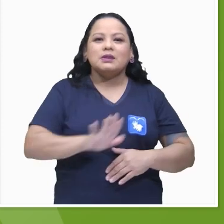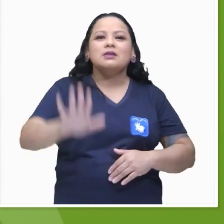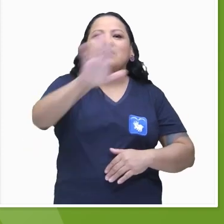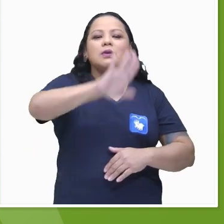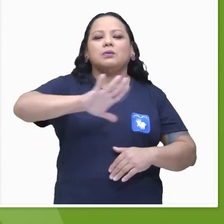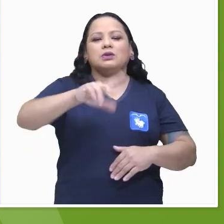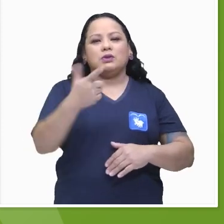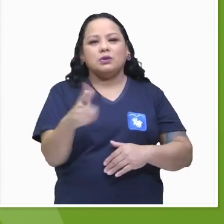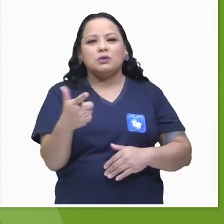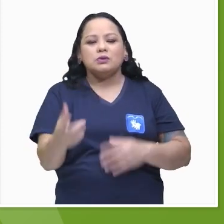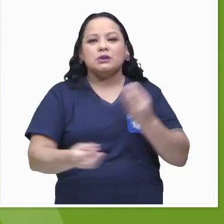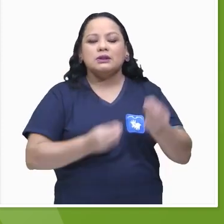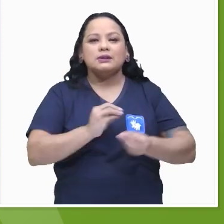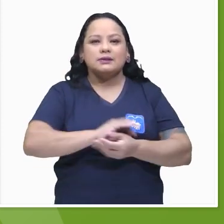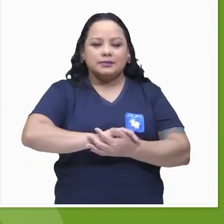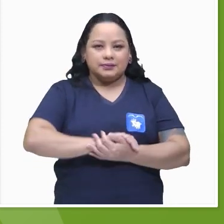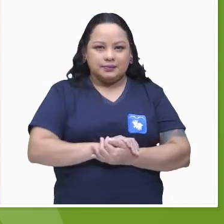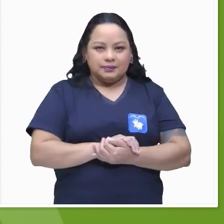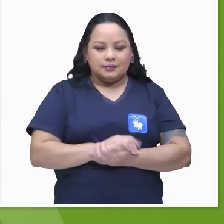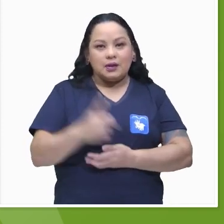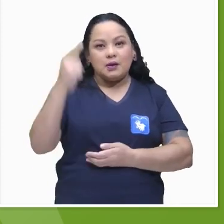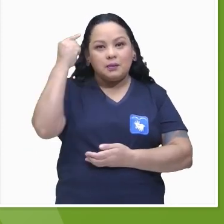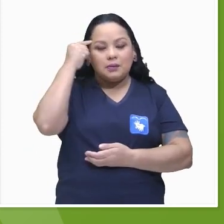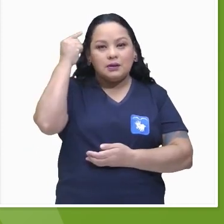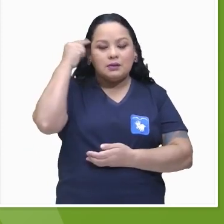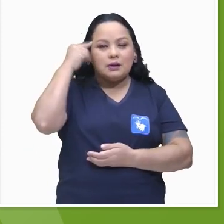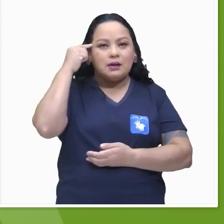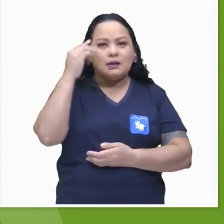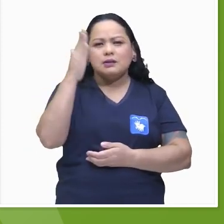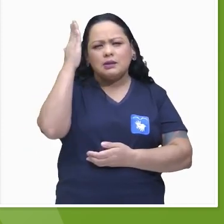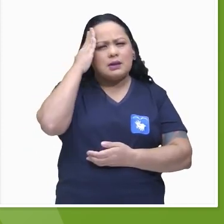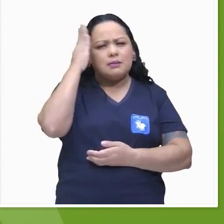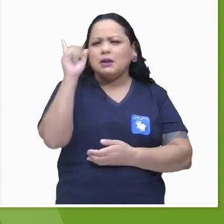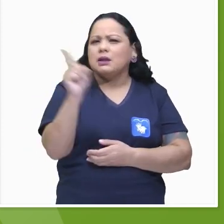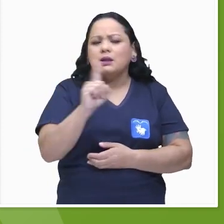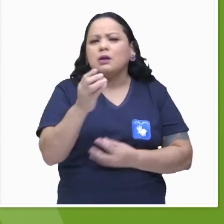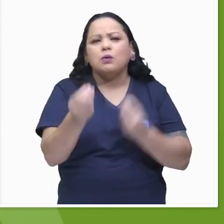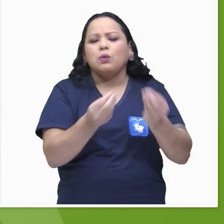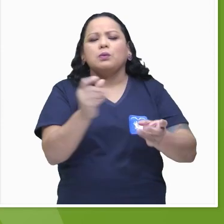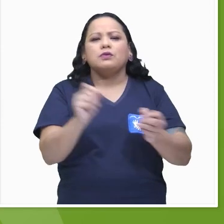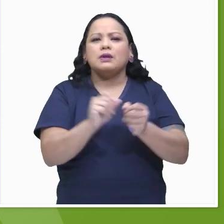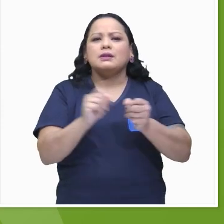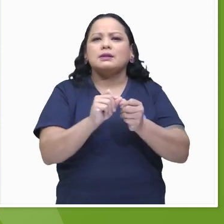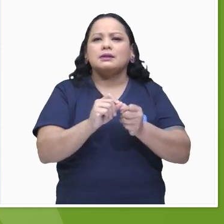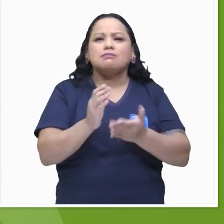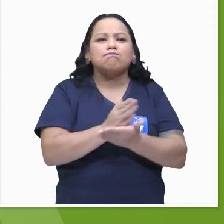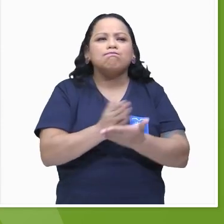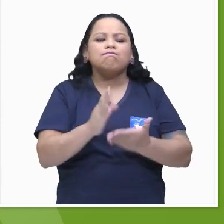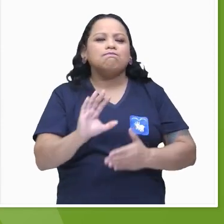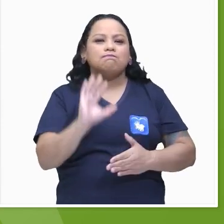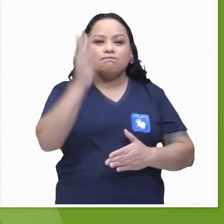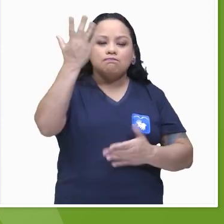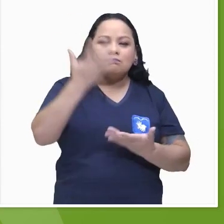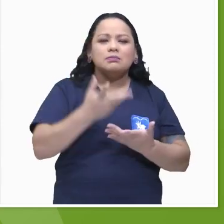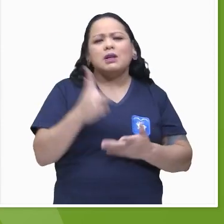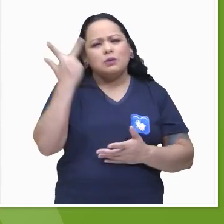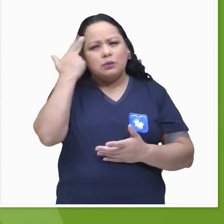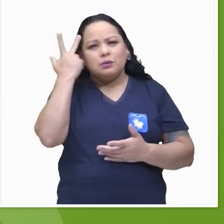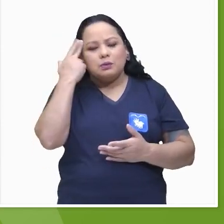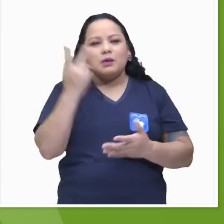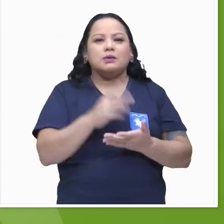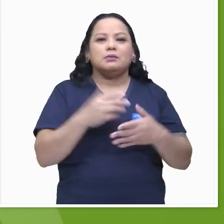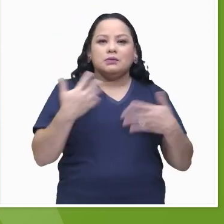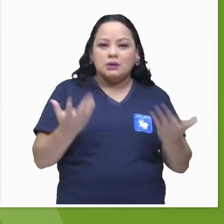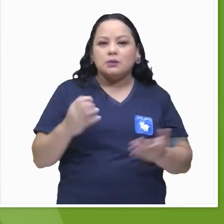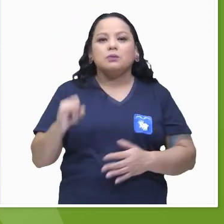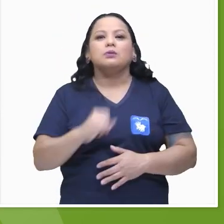ali uma mentalidade, não sabem muito como agir em algumas situações. Isso também é normal, então é importante